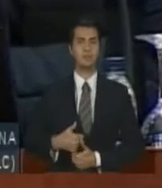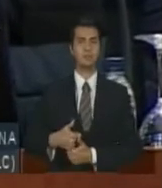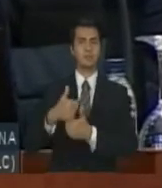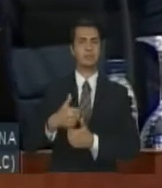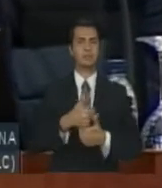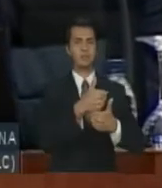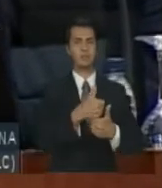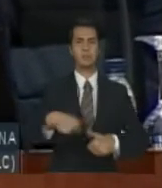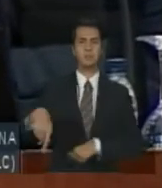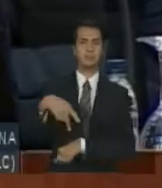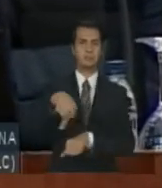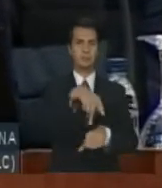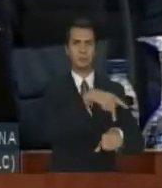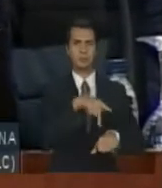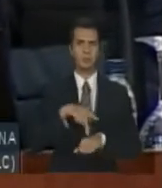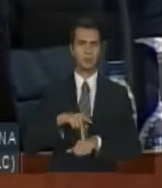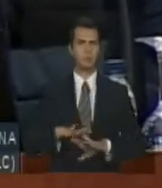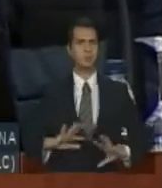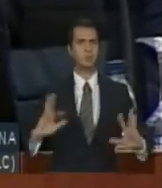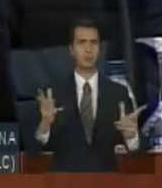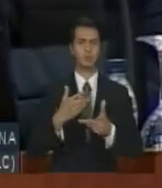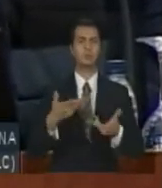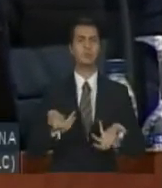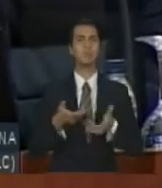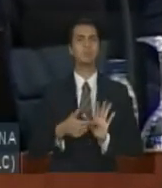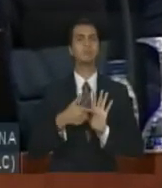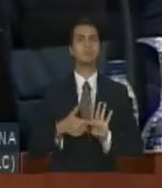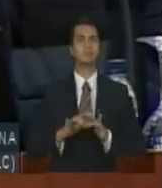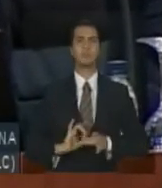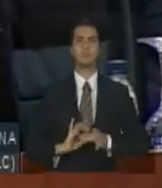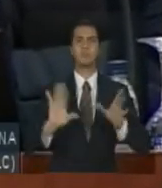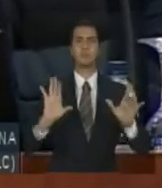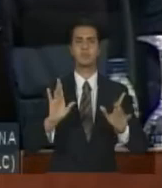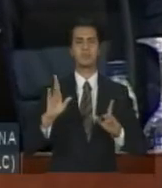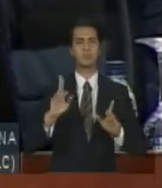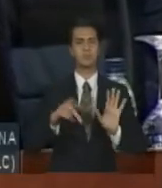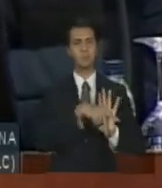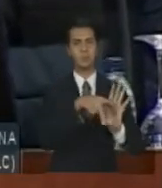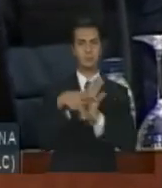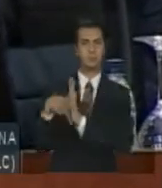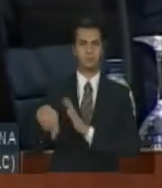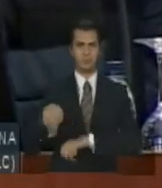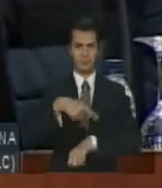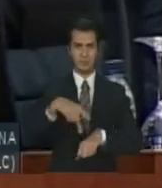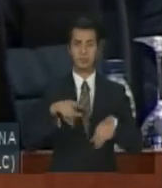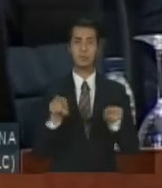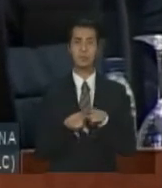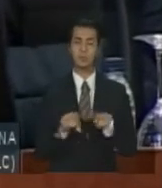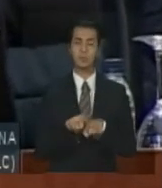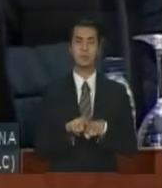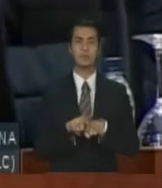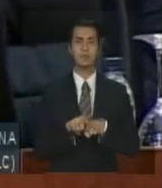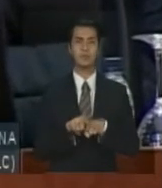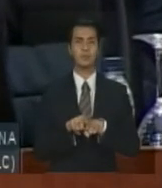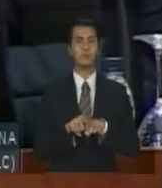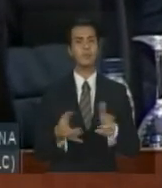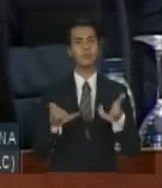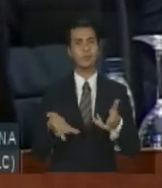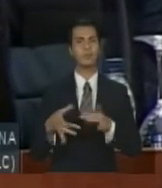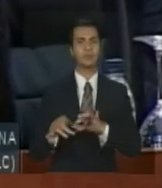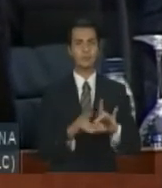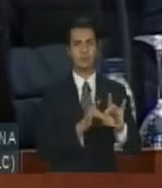de liberdade e de integração, que as grandes lideranças que, ao